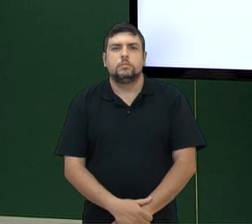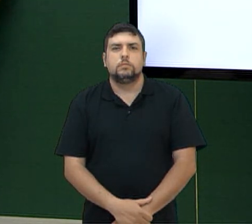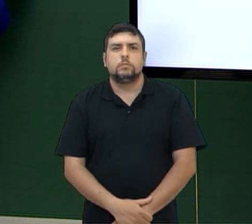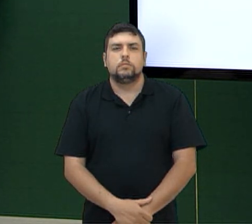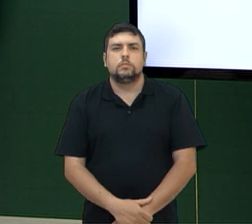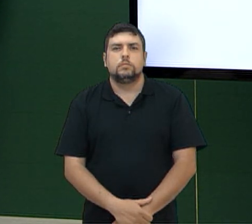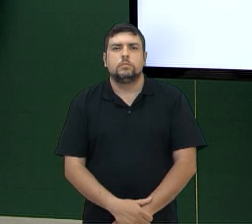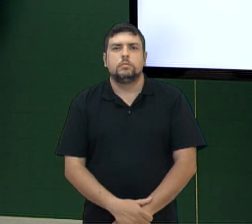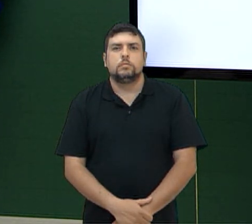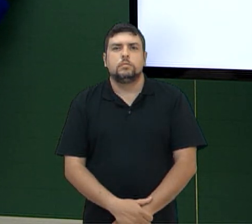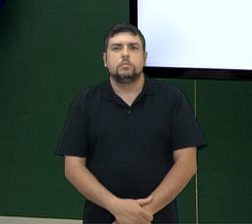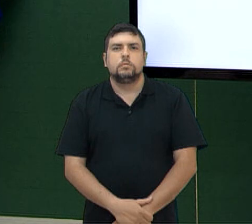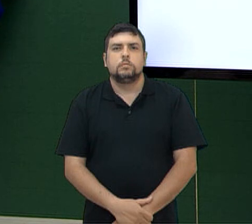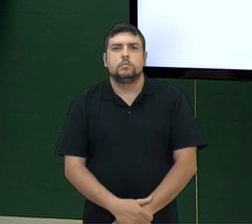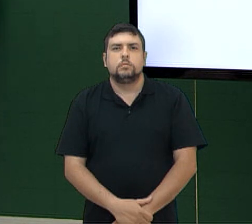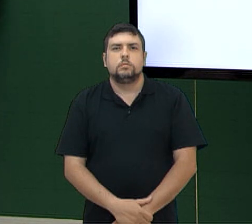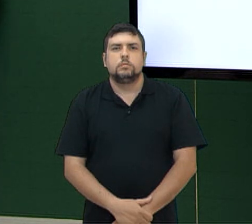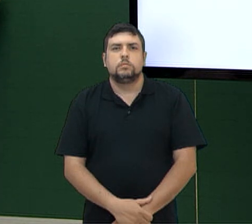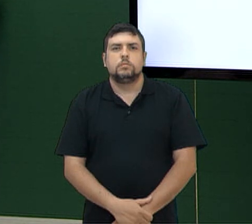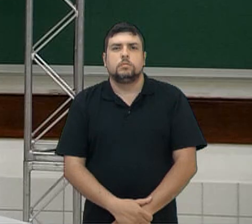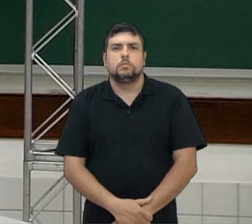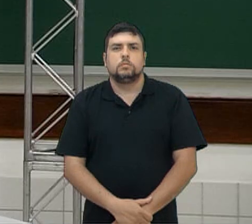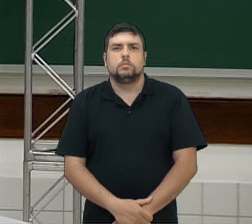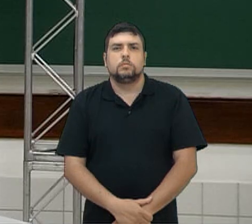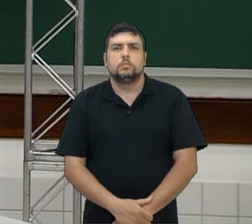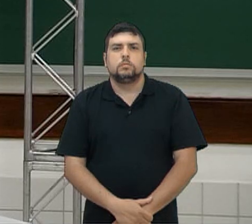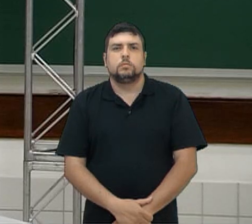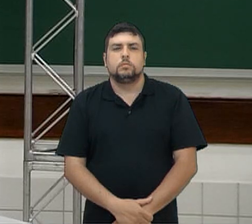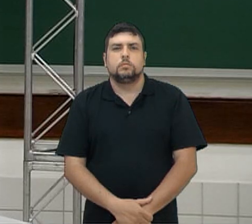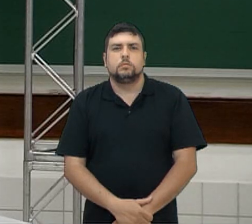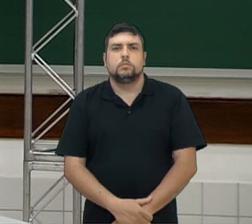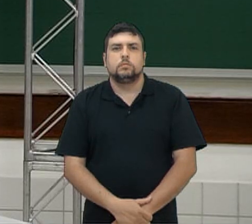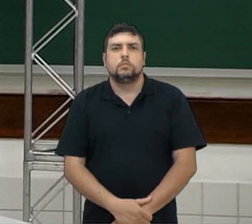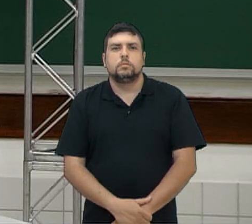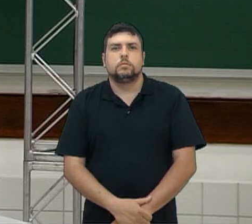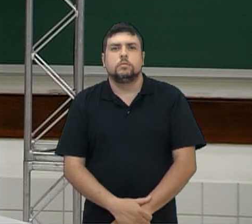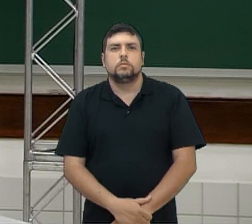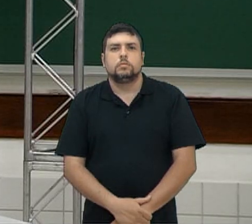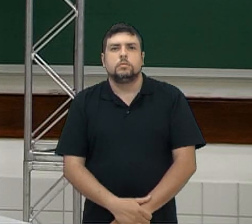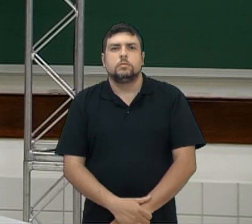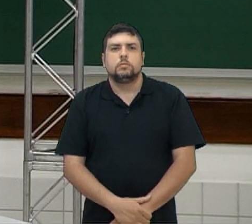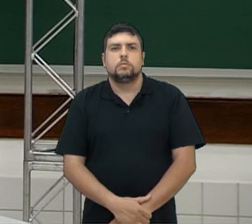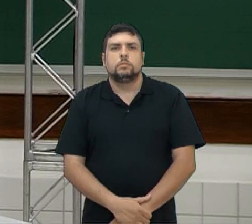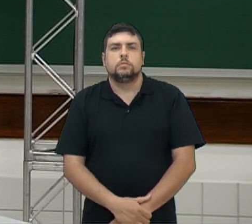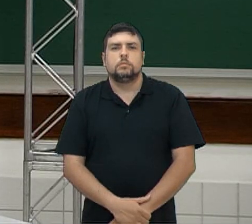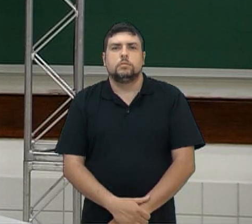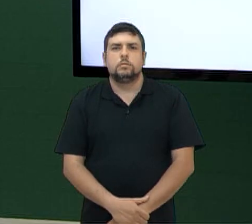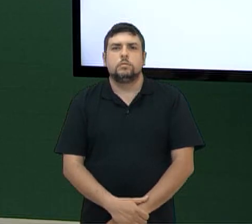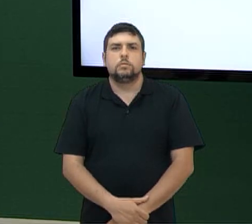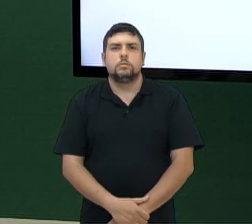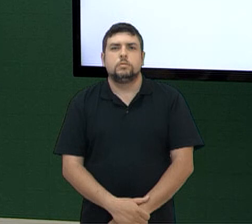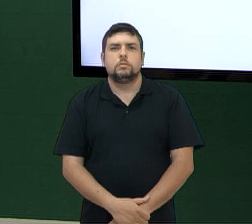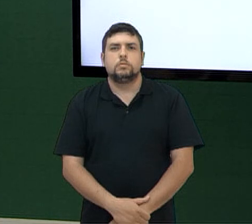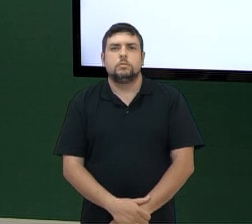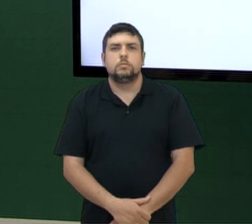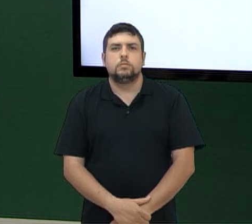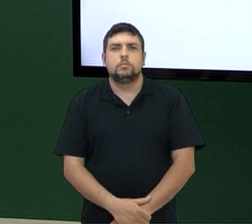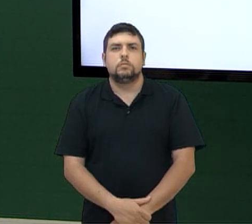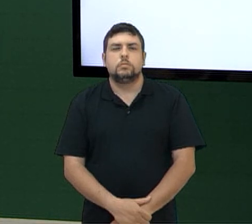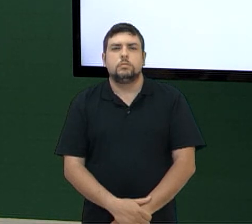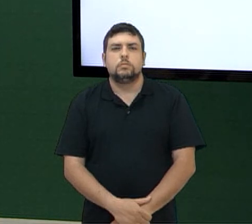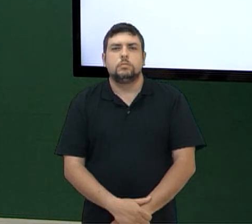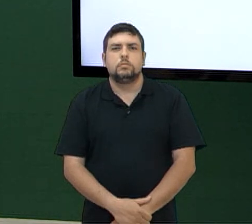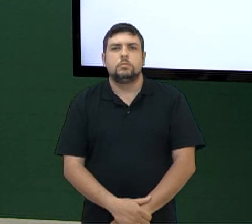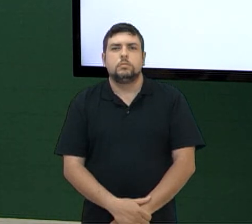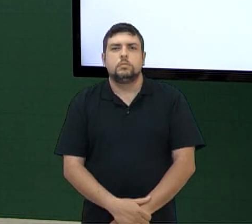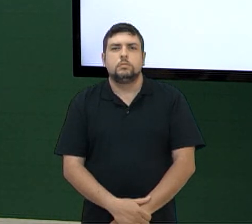1.764 dividido por 14. Cabe uma vez, sobra 3, abaixo 6, vai